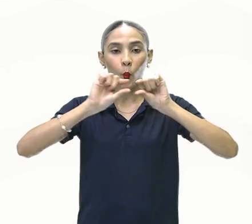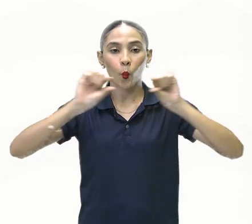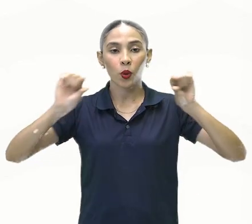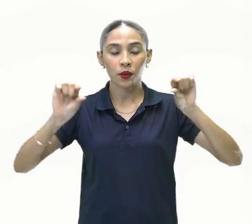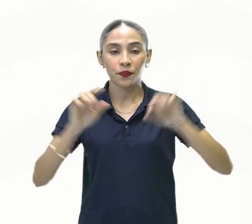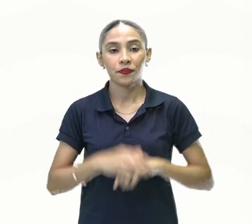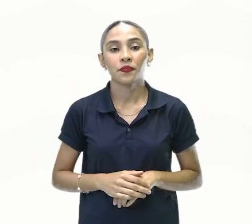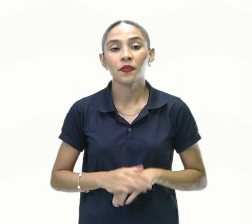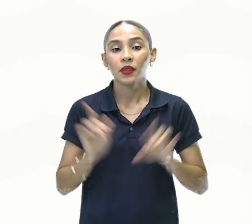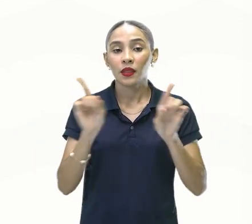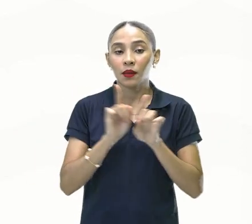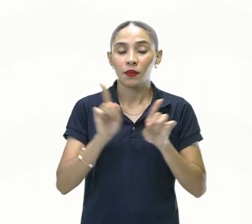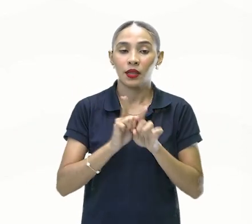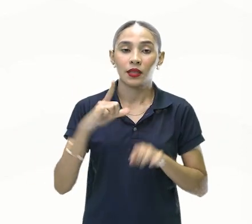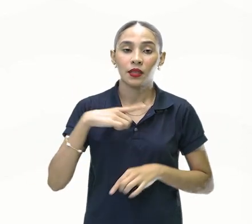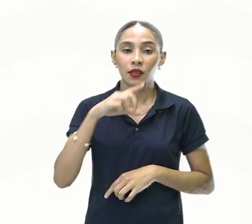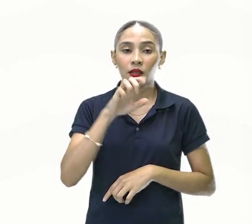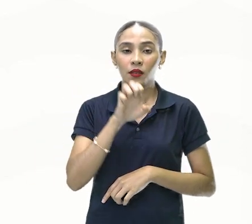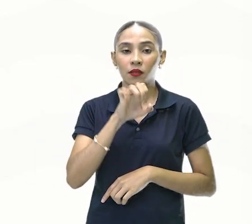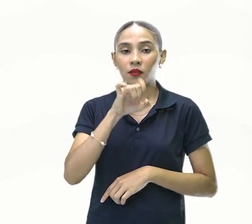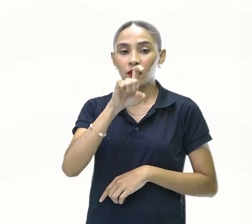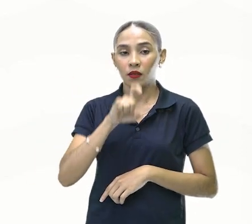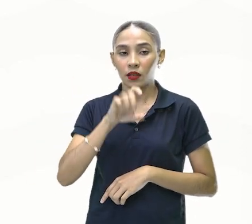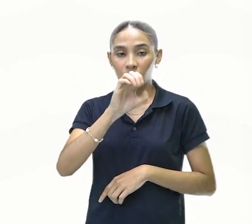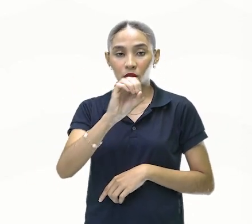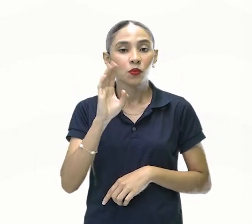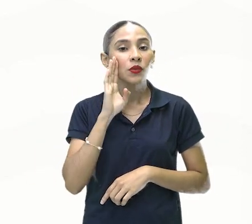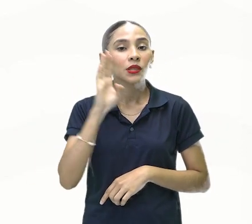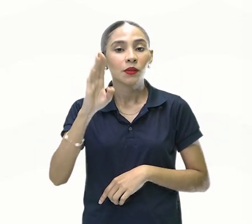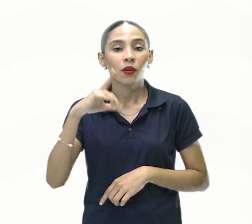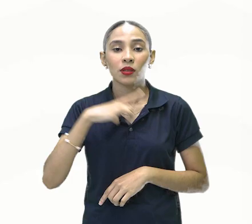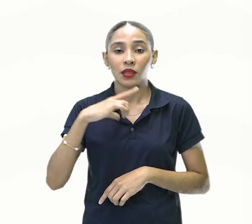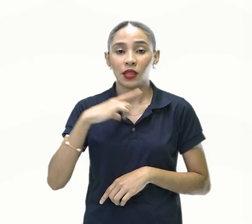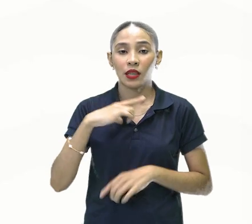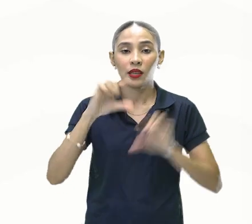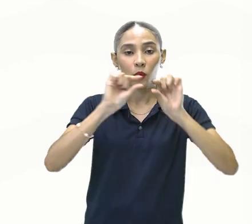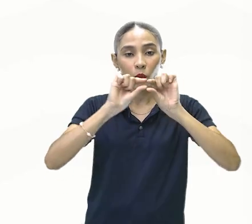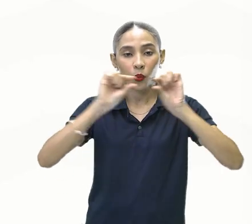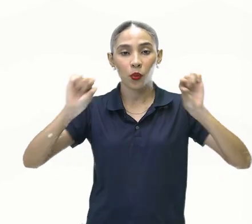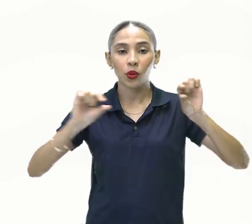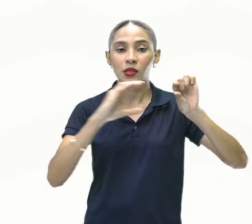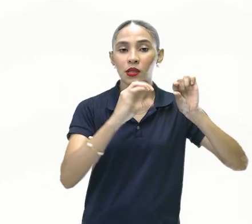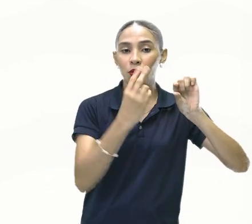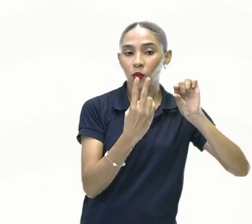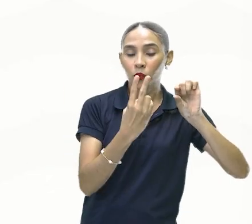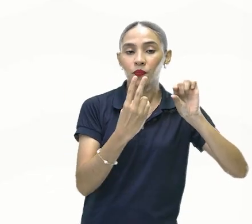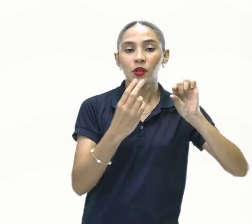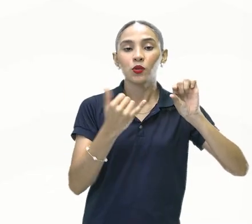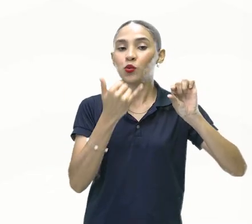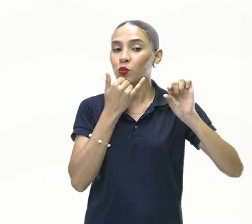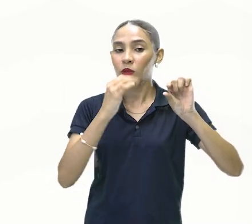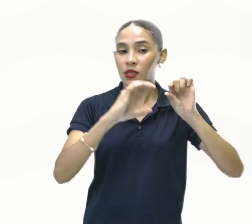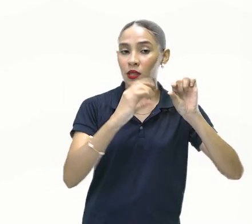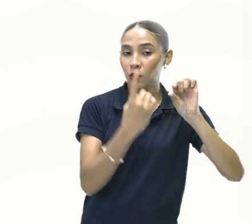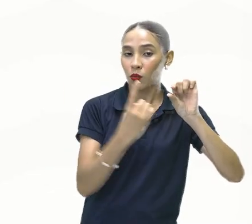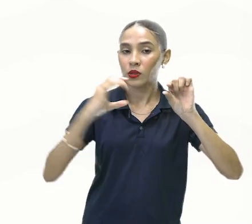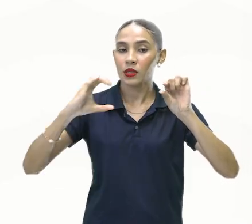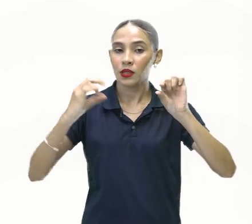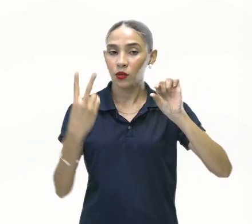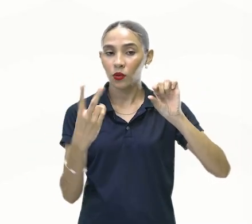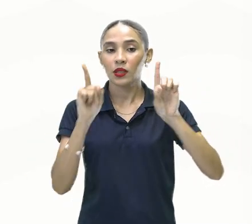a espessura da lente. Temos o eixo principal, que é o eixo que contém C1 e C2, também contém V1 e